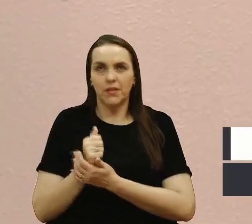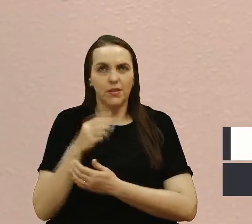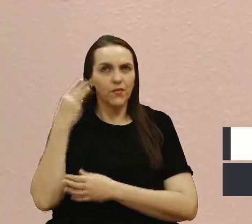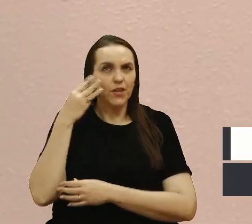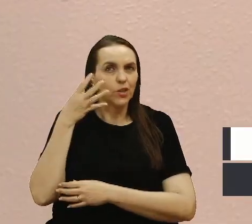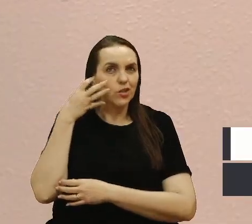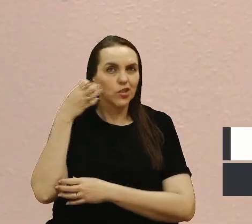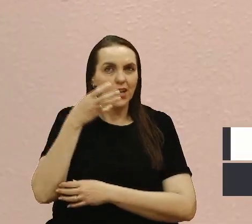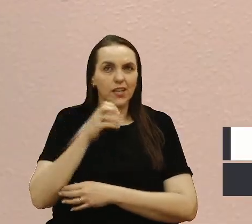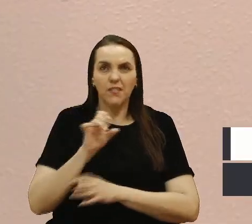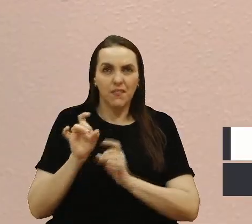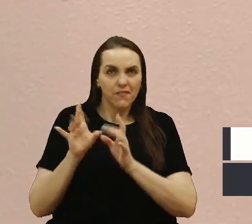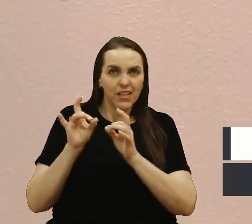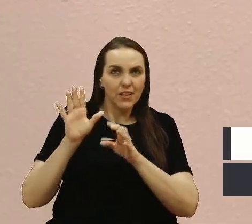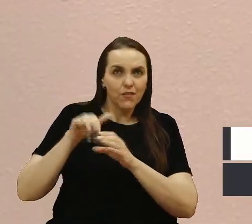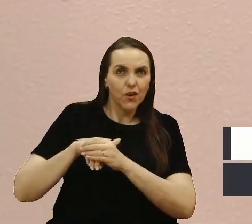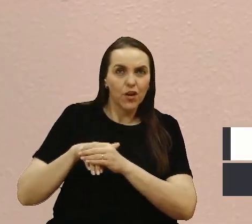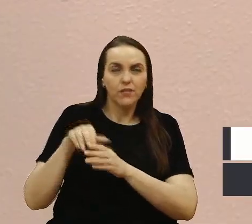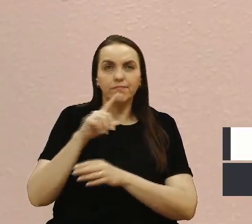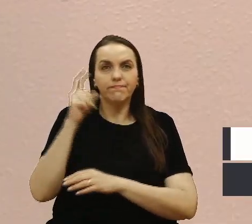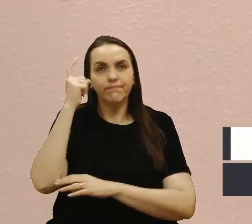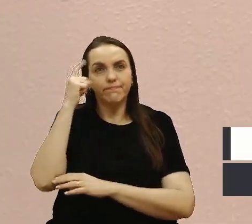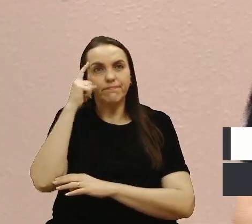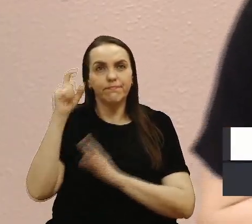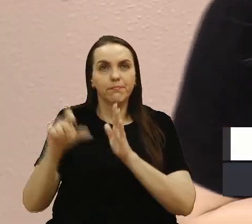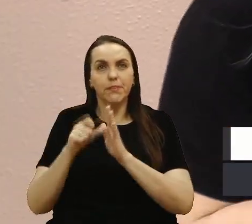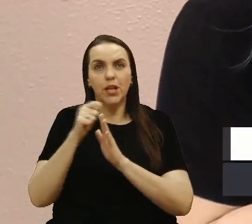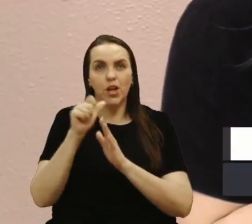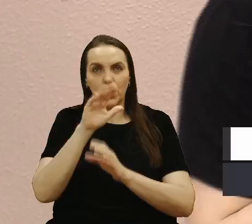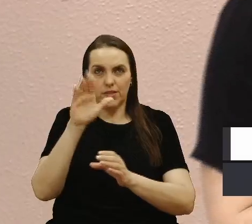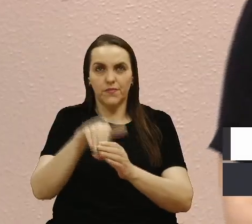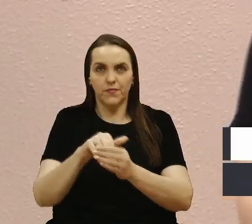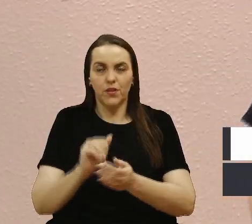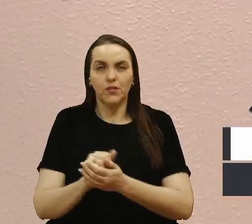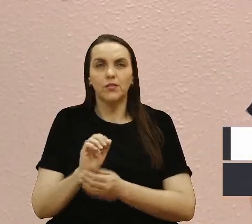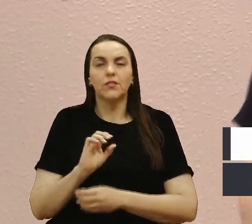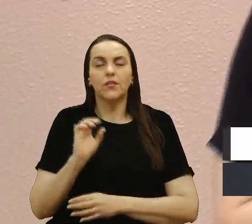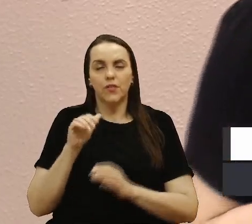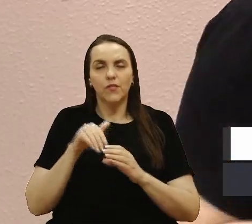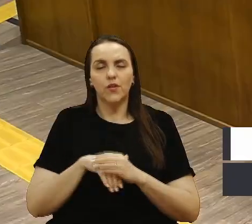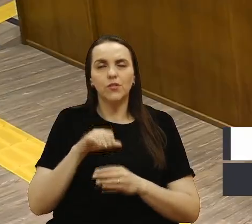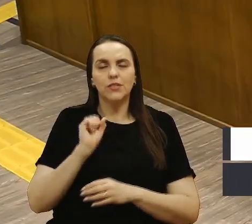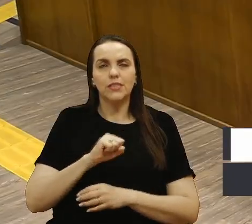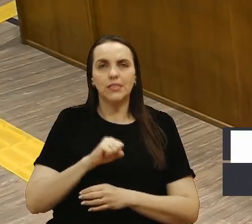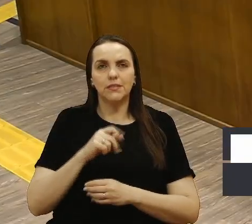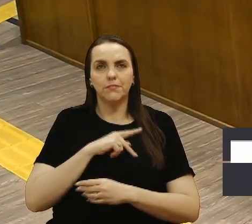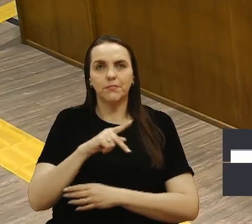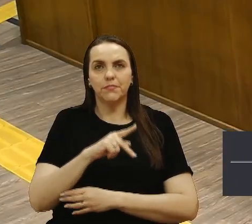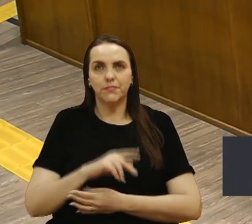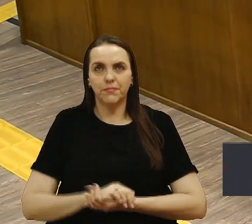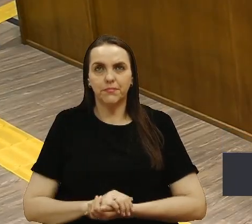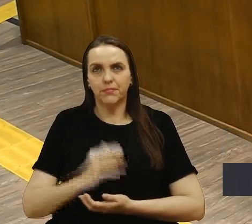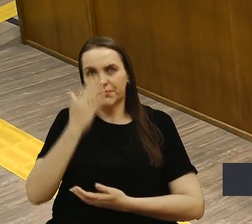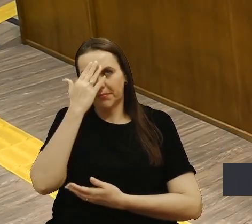vender o seu voto e elas vão poder pensar melhor em quem elas votam. Por isso, voto sim, senhor presidente. Obrigada. Obrigado. Solicito às vereadoras e vereadores que